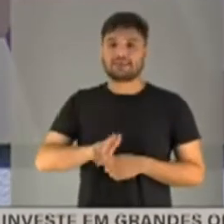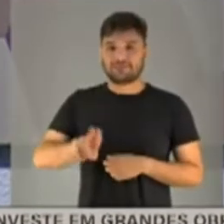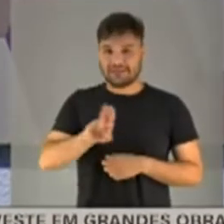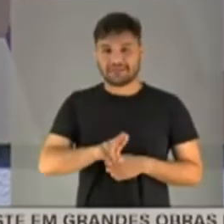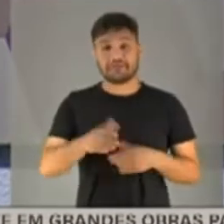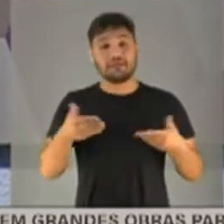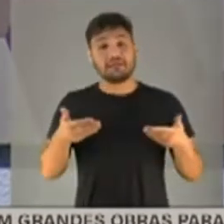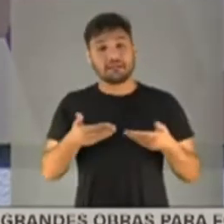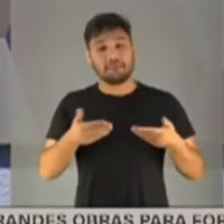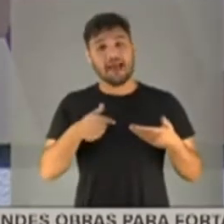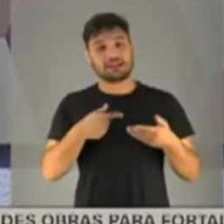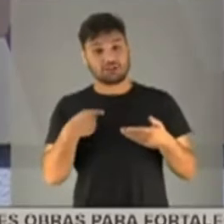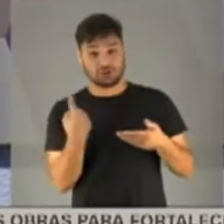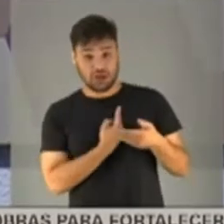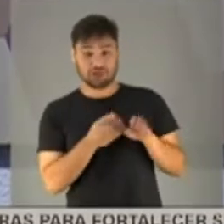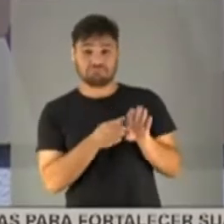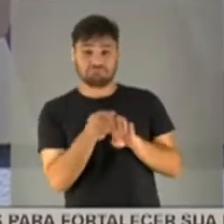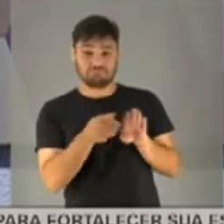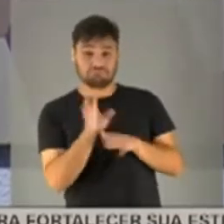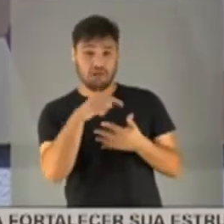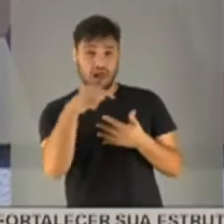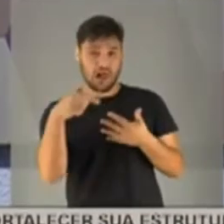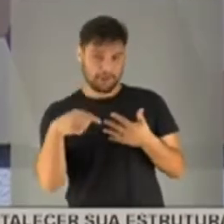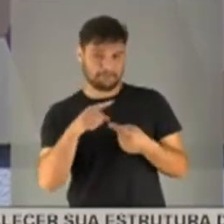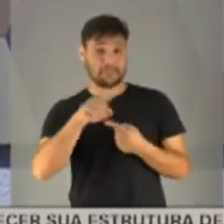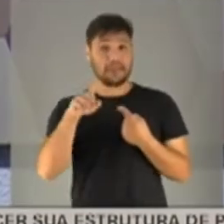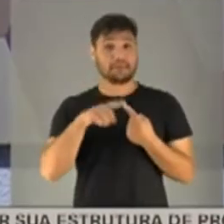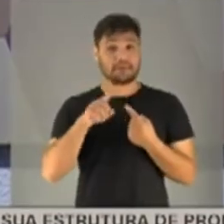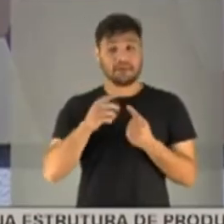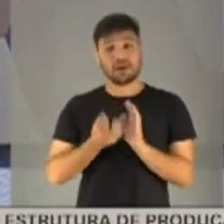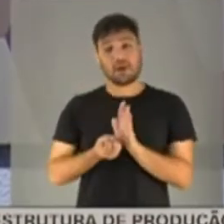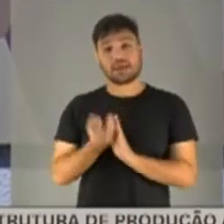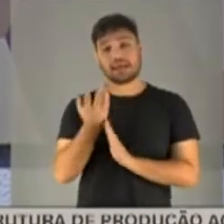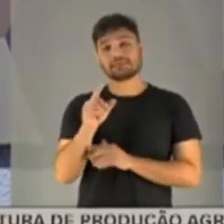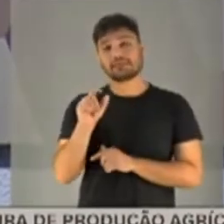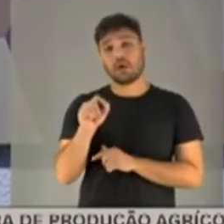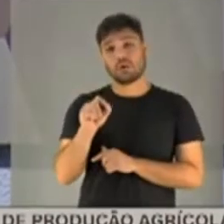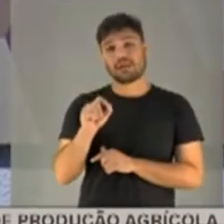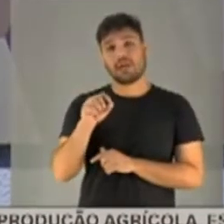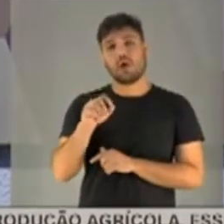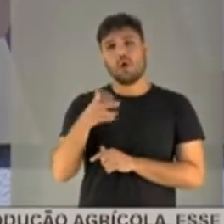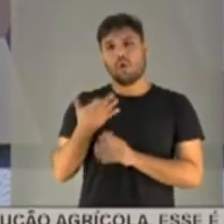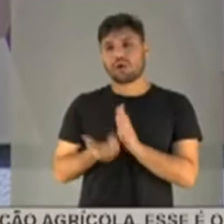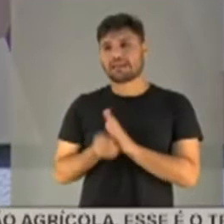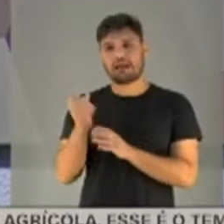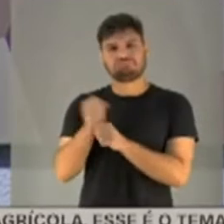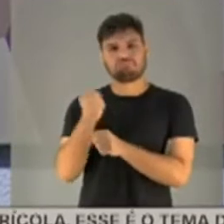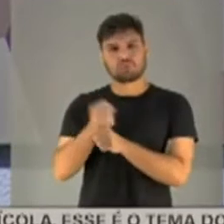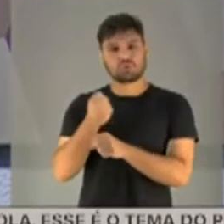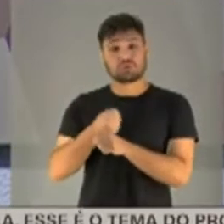traz as seguintes recomendações. Primeiro, a criação de um memorial das vidas perdidas para a